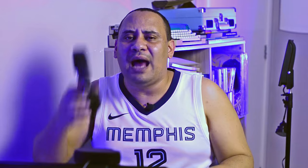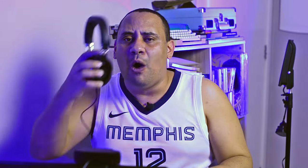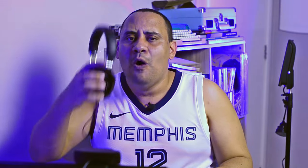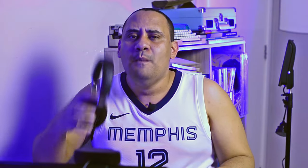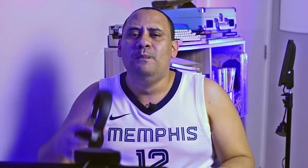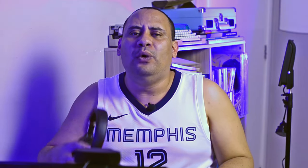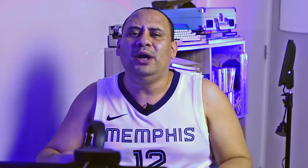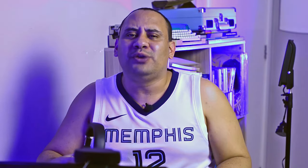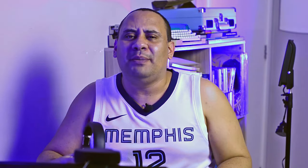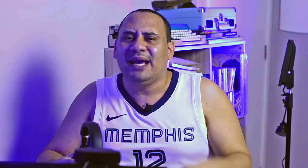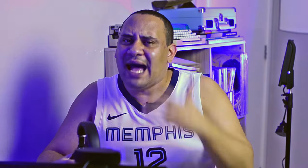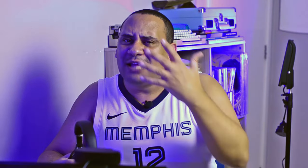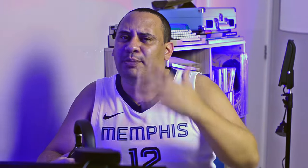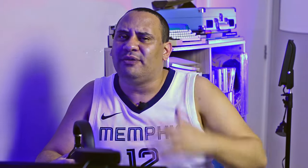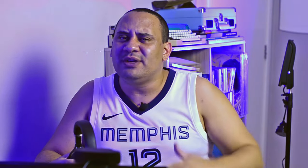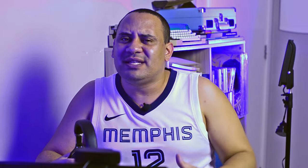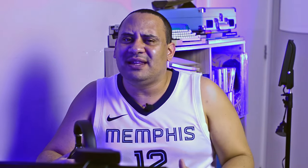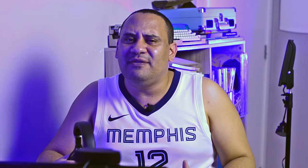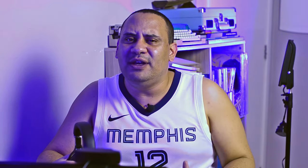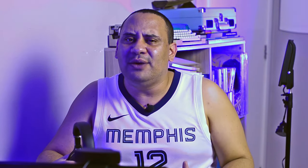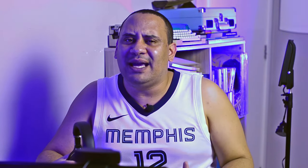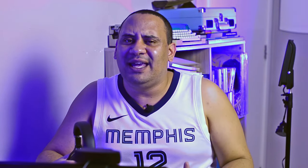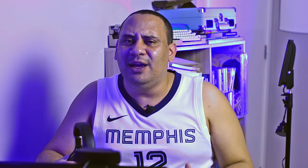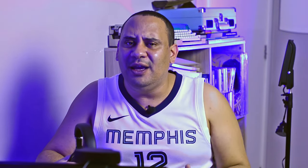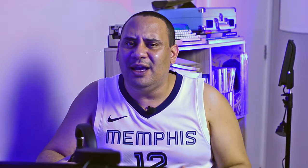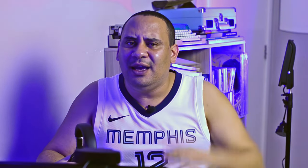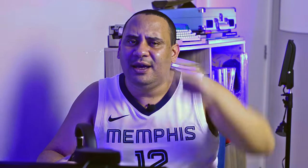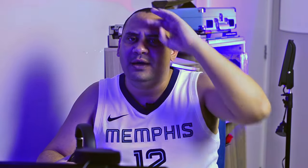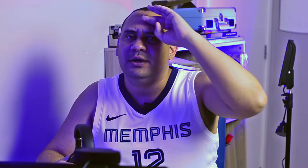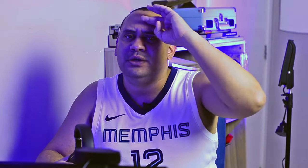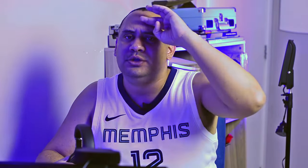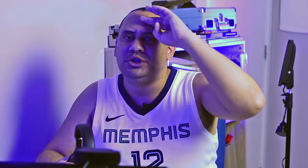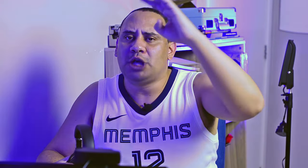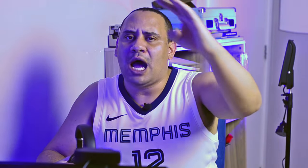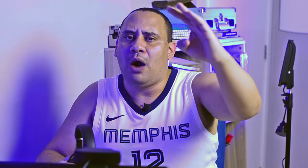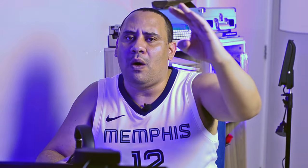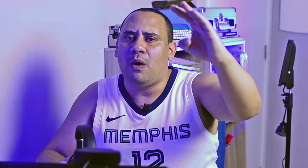meu canal. Muito obrigado por você ter vindo aqui e tchau!